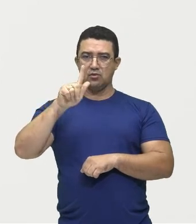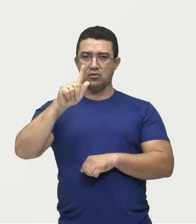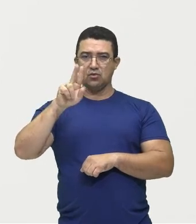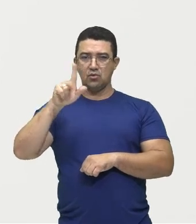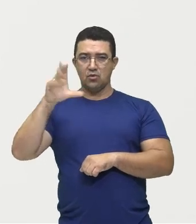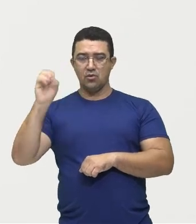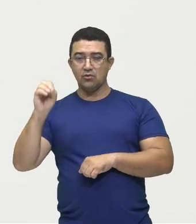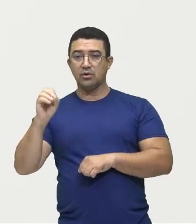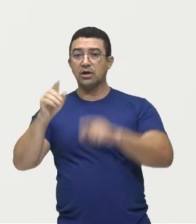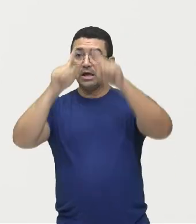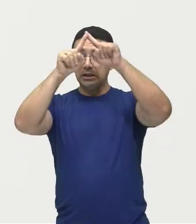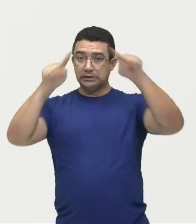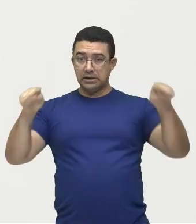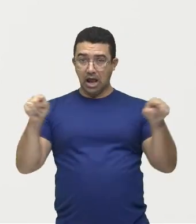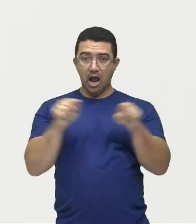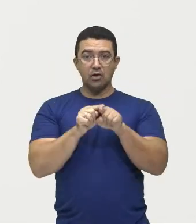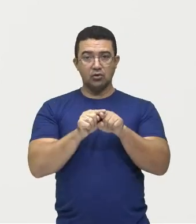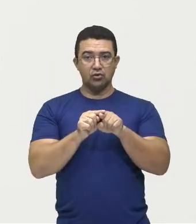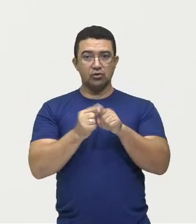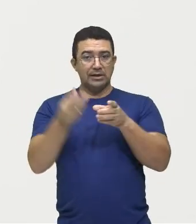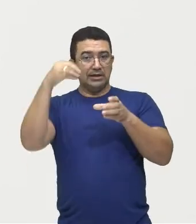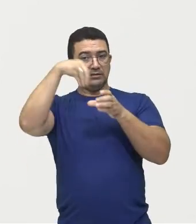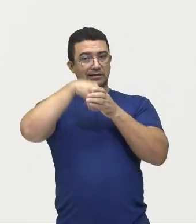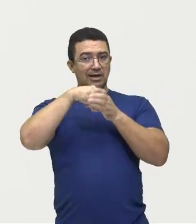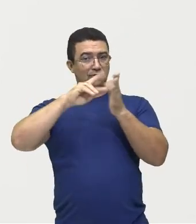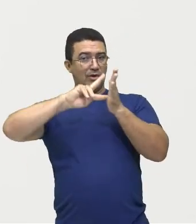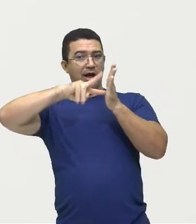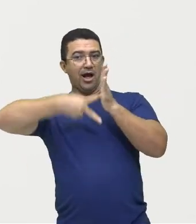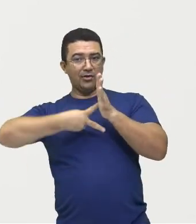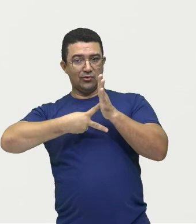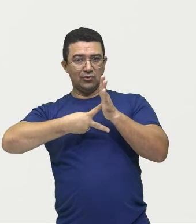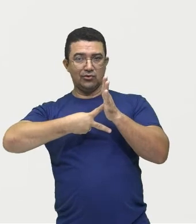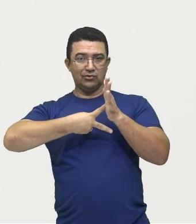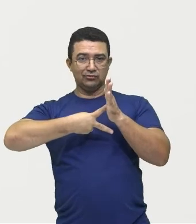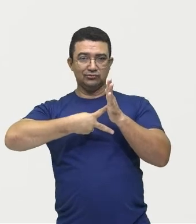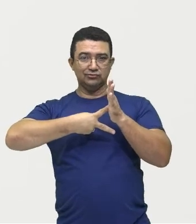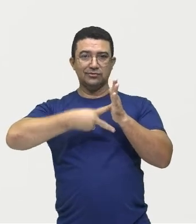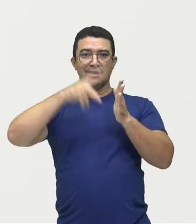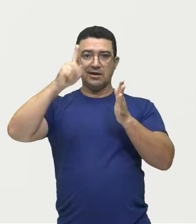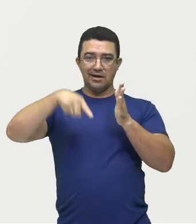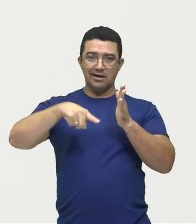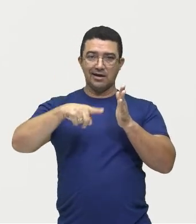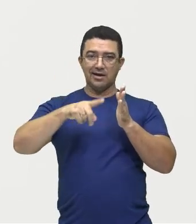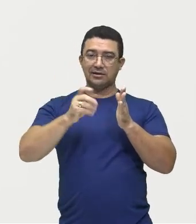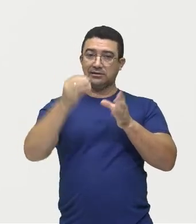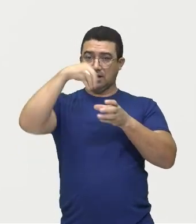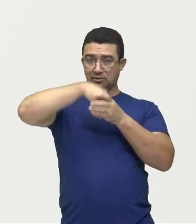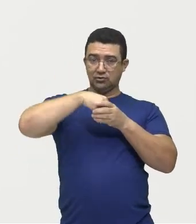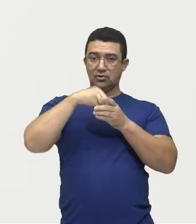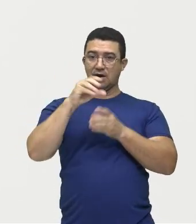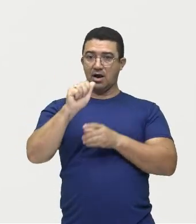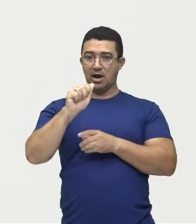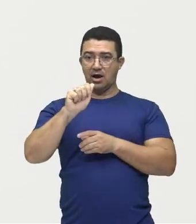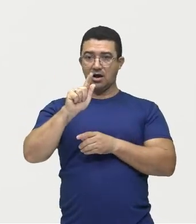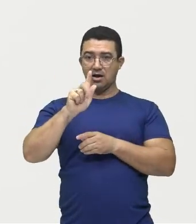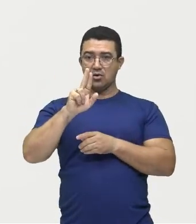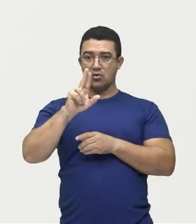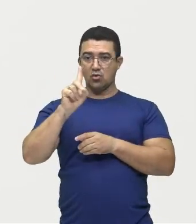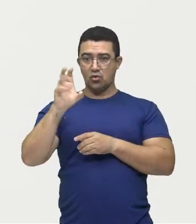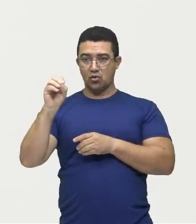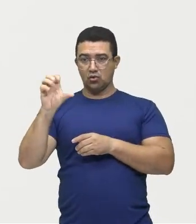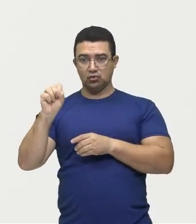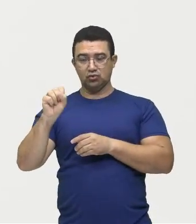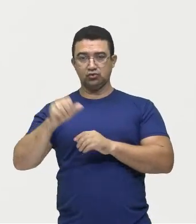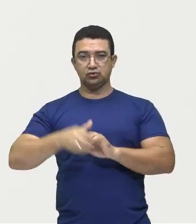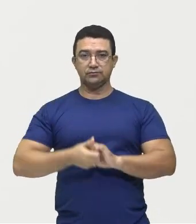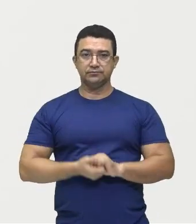seus três ângulos internos agudos. Acutângulo, segundo aqui essa